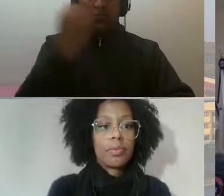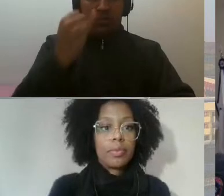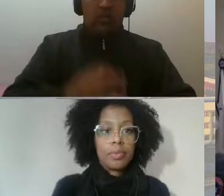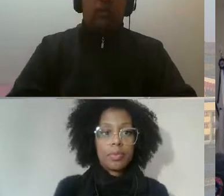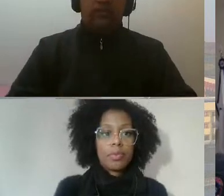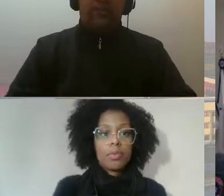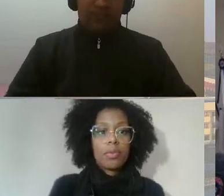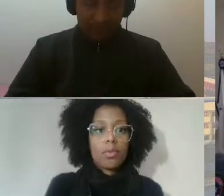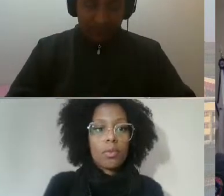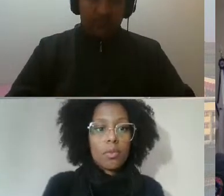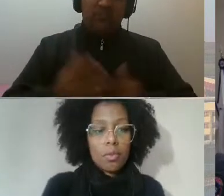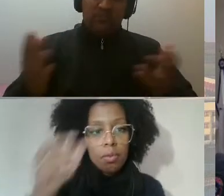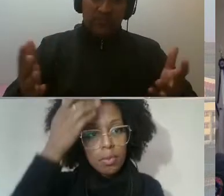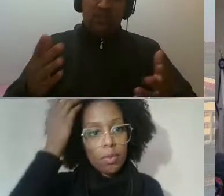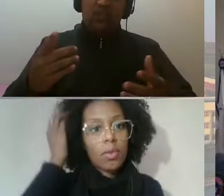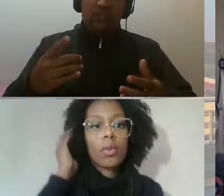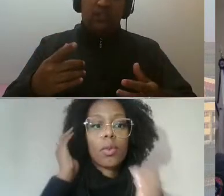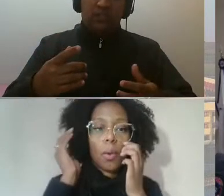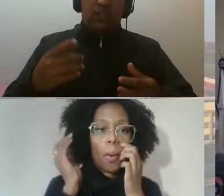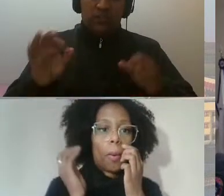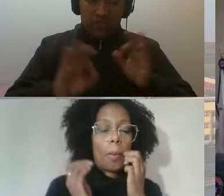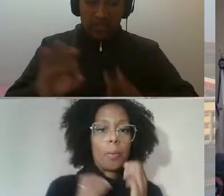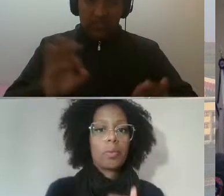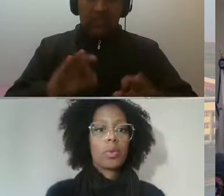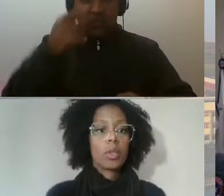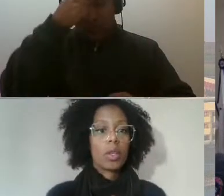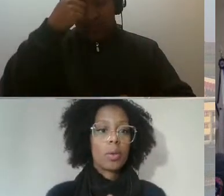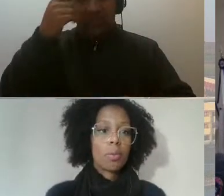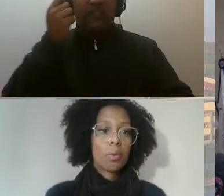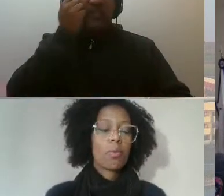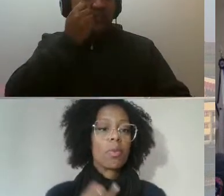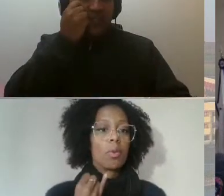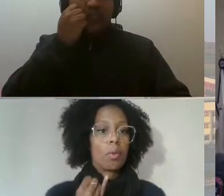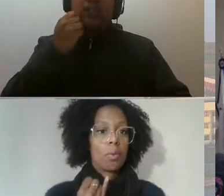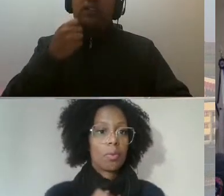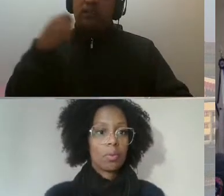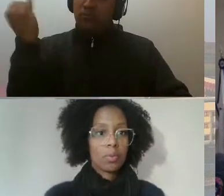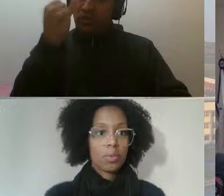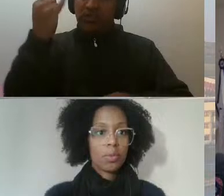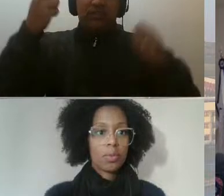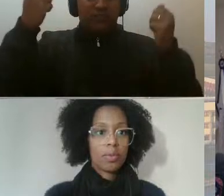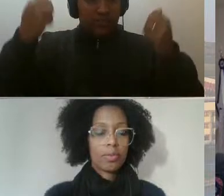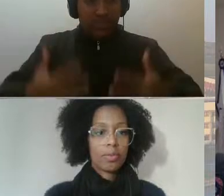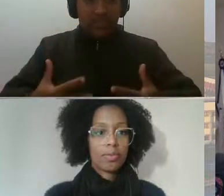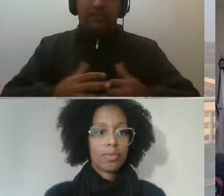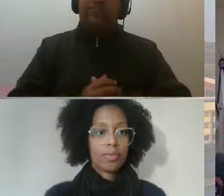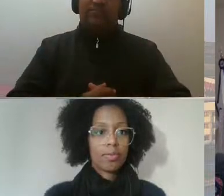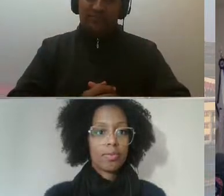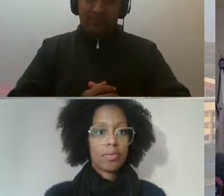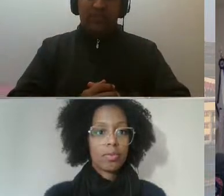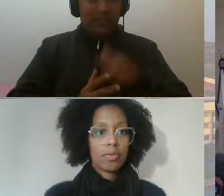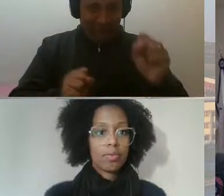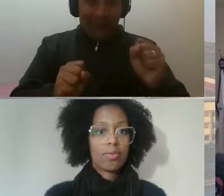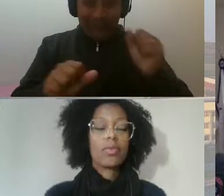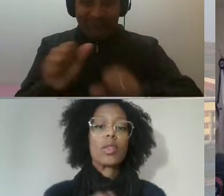Oliveira Silveira idealizou o Dia da Consciência Negra. Isso é importante ser citado. E até agora a gente não falou nada disso aqui em 2 horas falando de